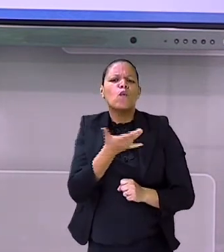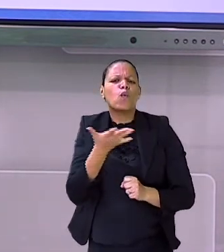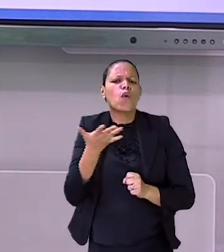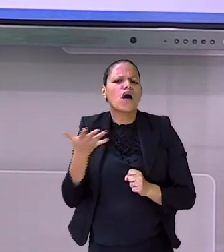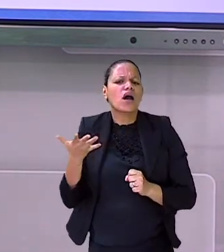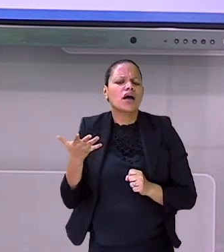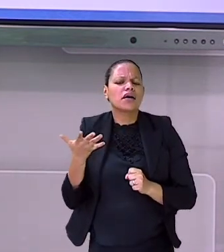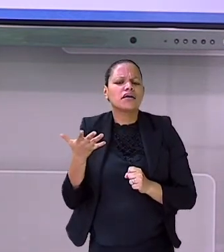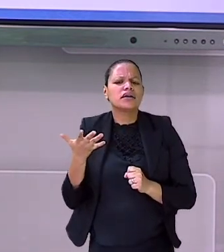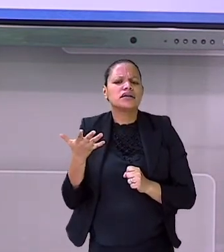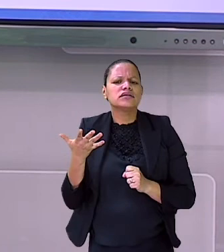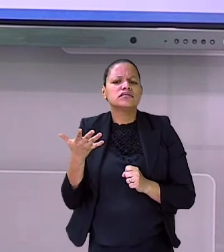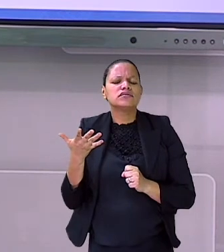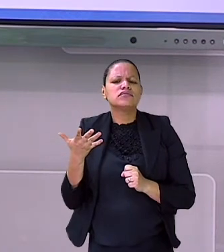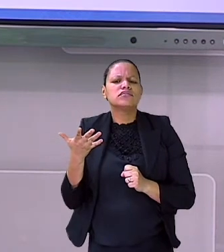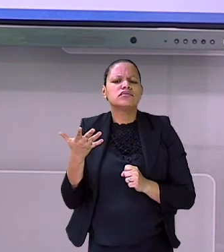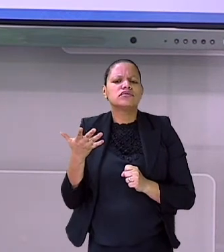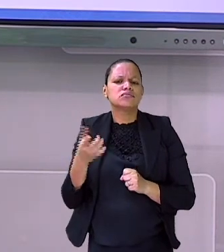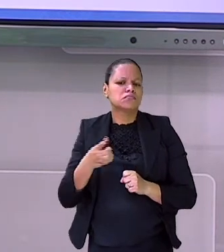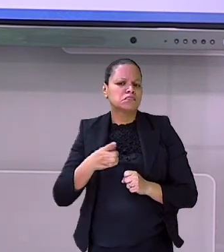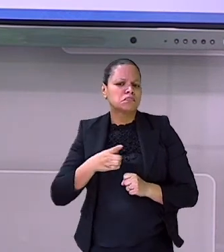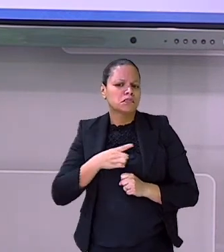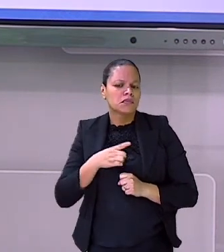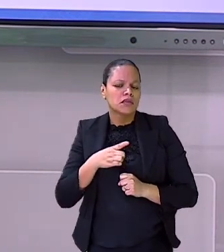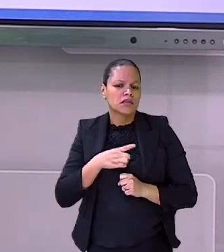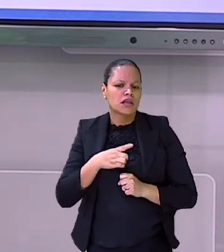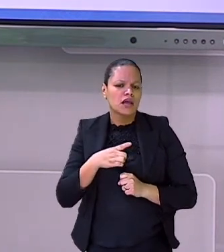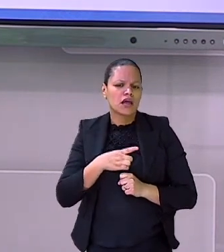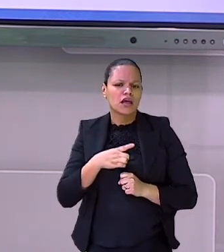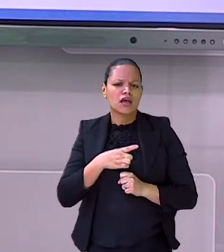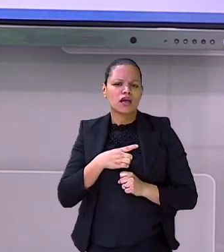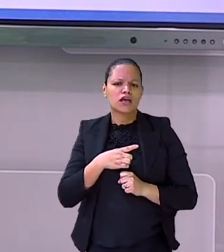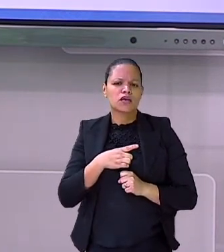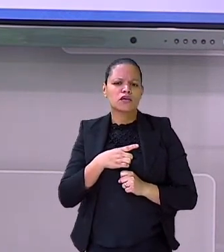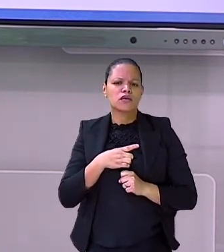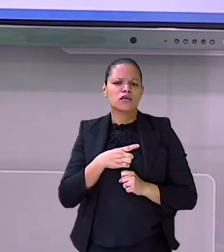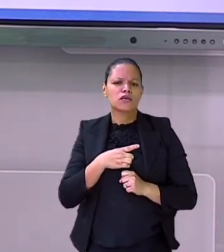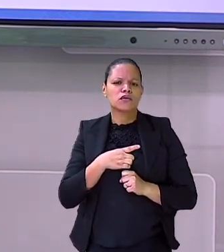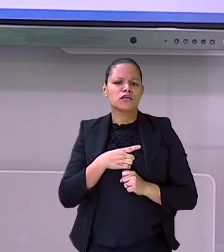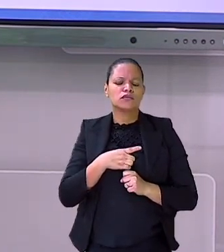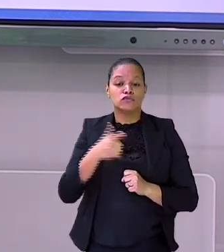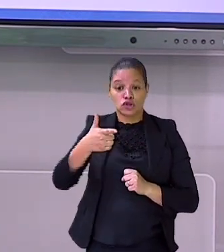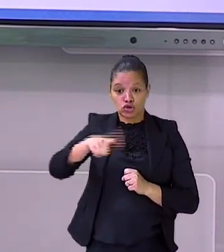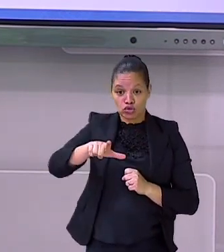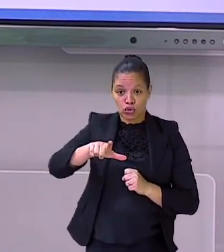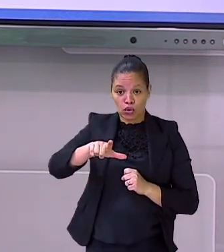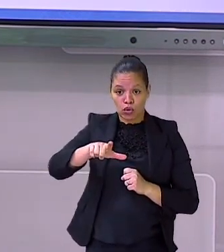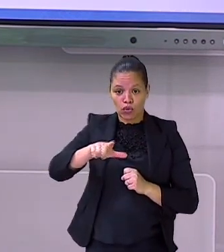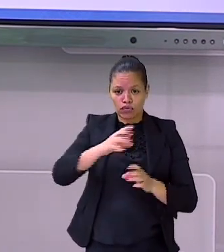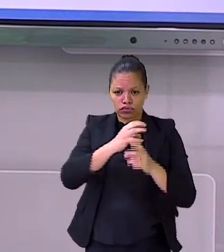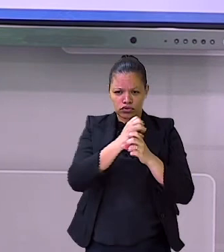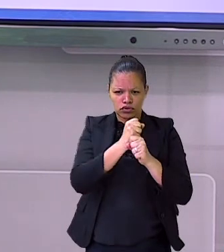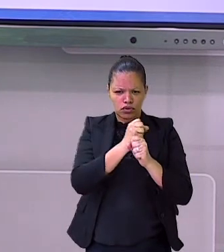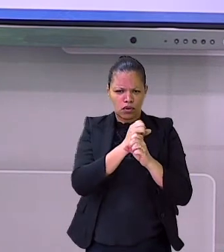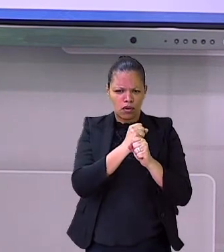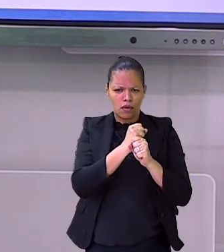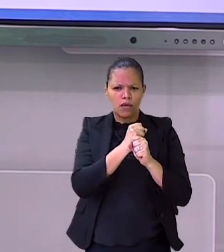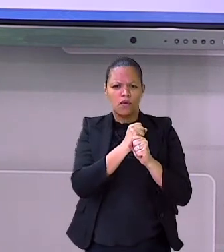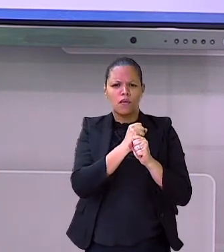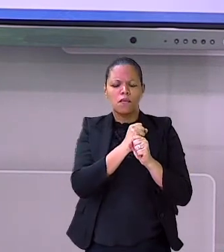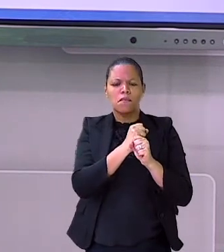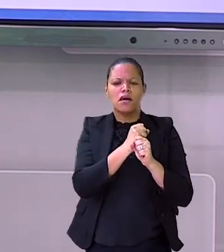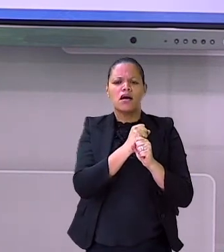18, 19, 20, 21. Vamos, mais 4, 22,